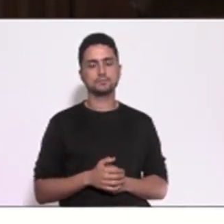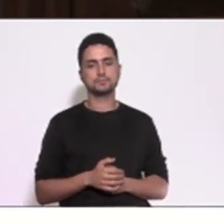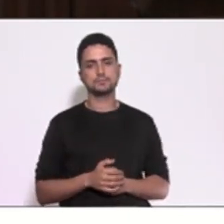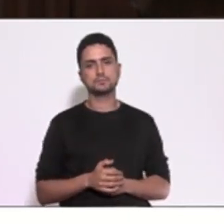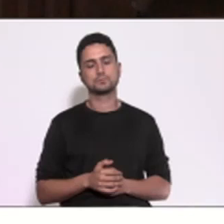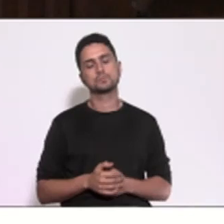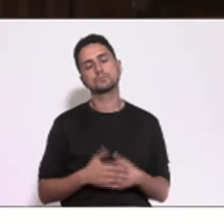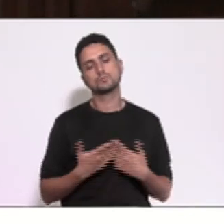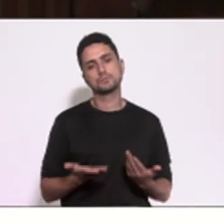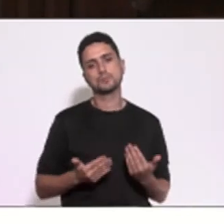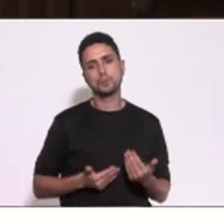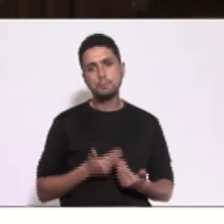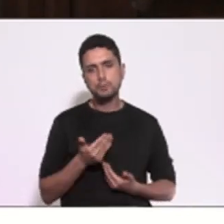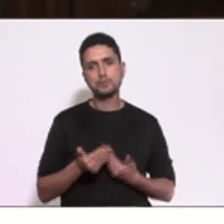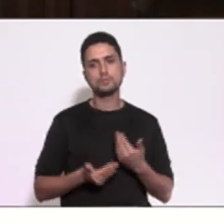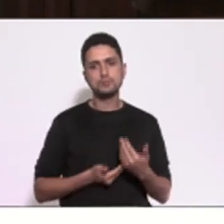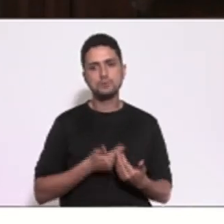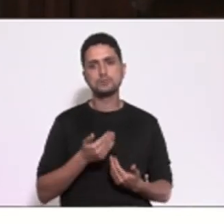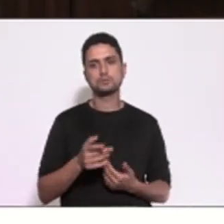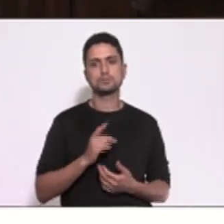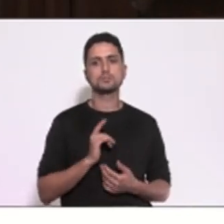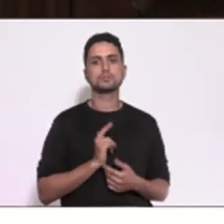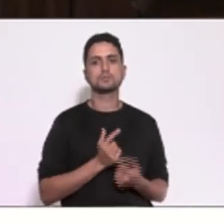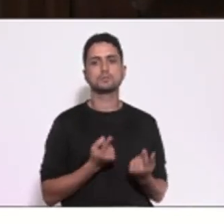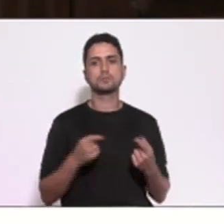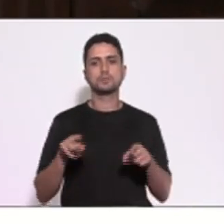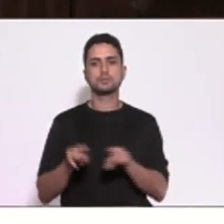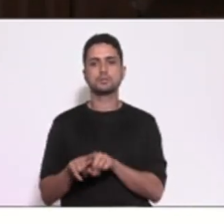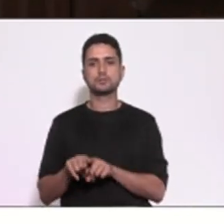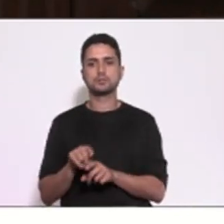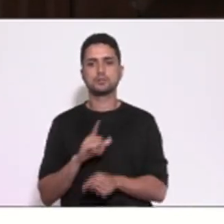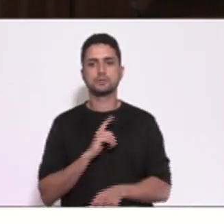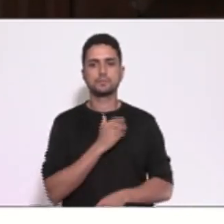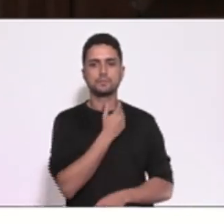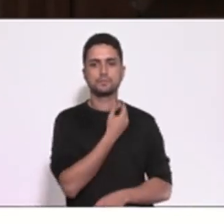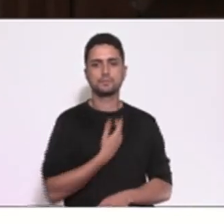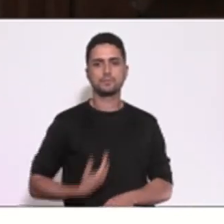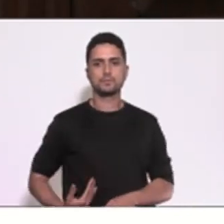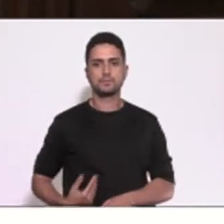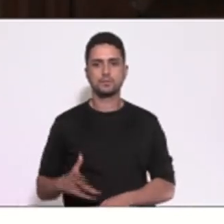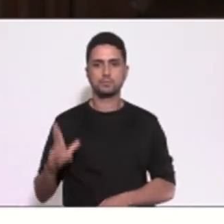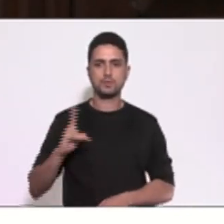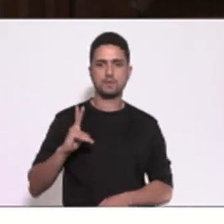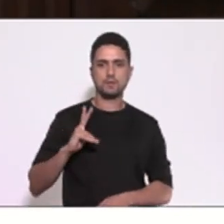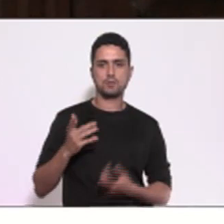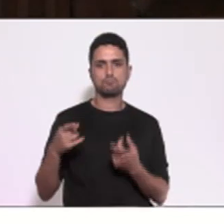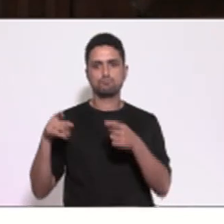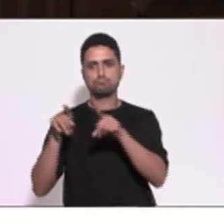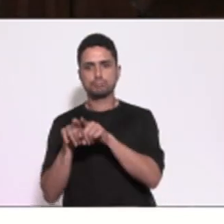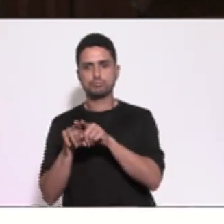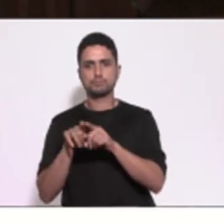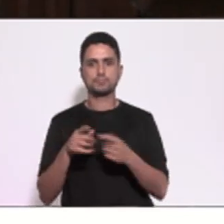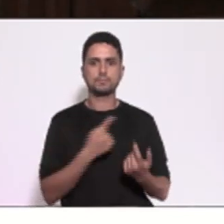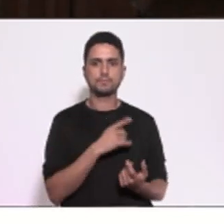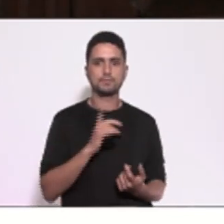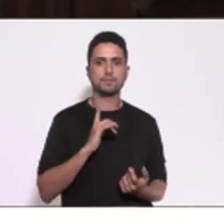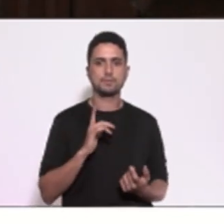por processo de parceria público-privada ou concessão, se erigir